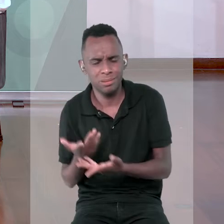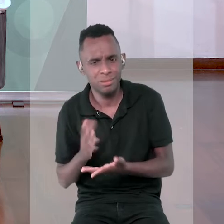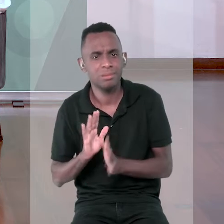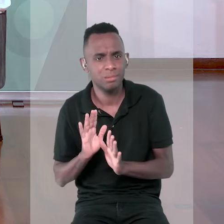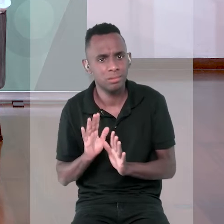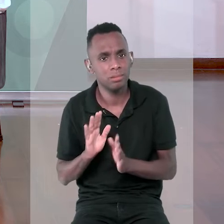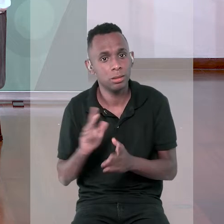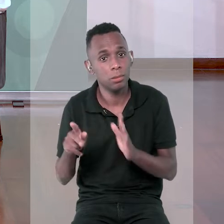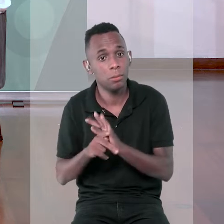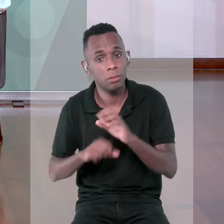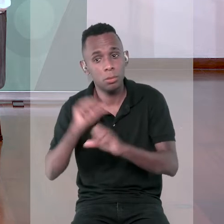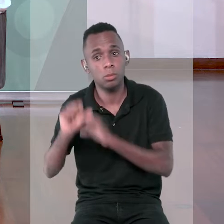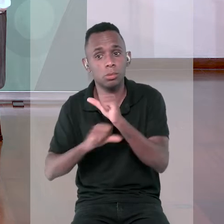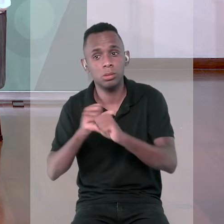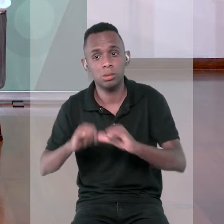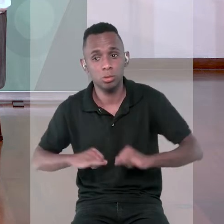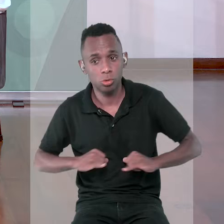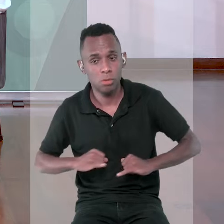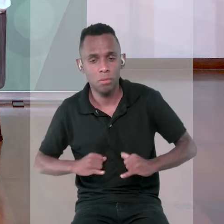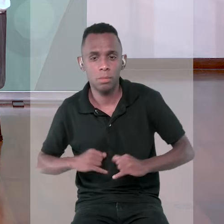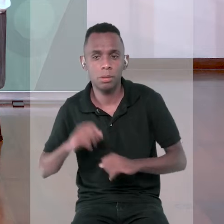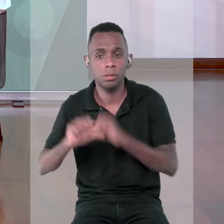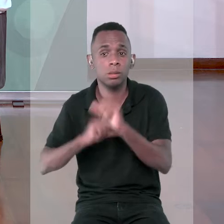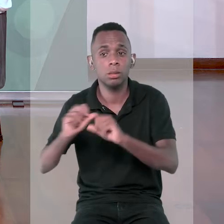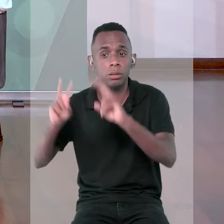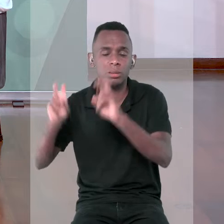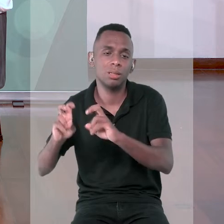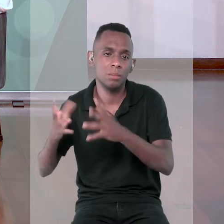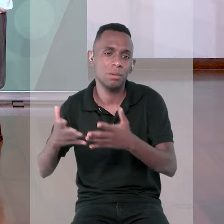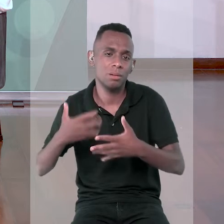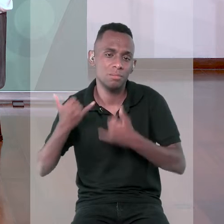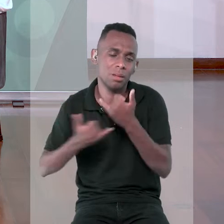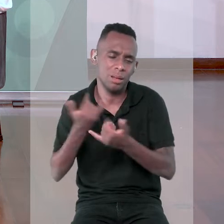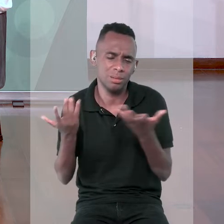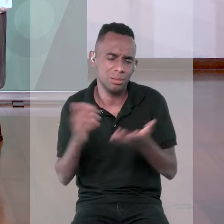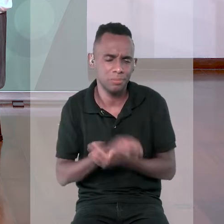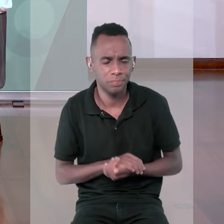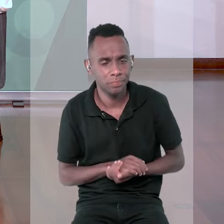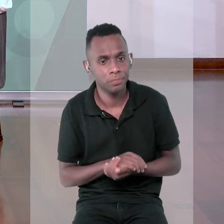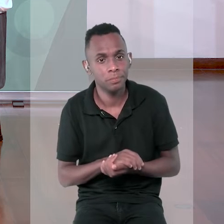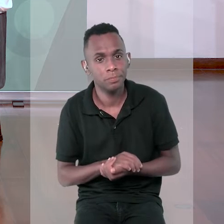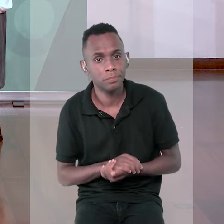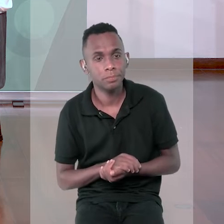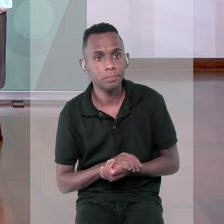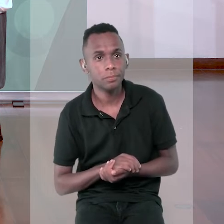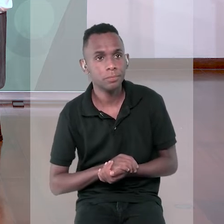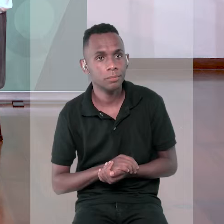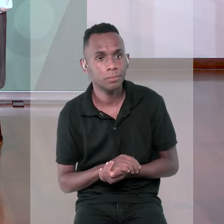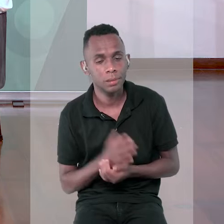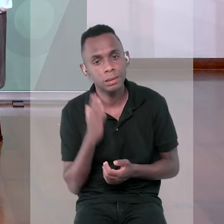né? Transformar o lugar do sofrimento dela em parque temático. E aí isso me causou, sabe quando acontece